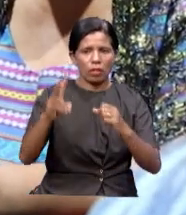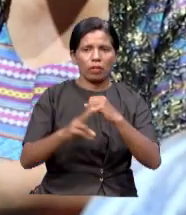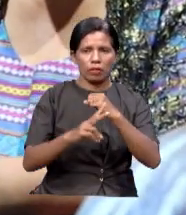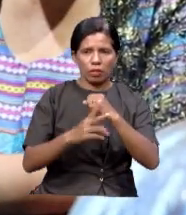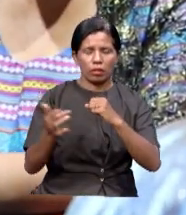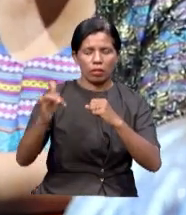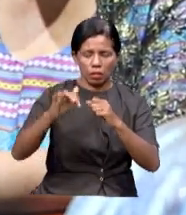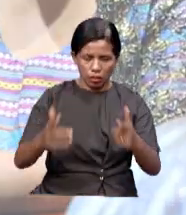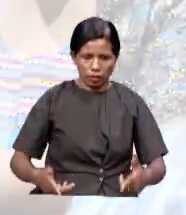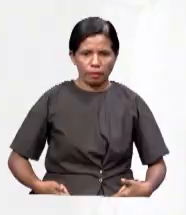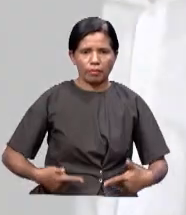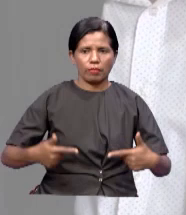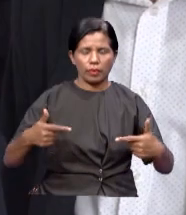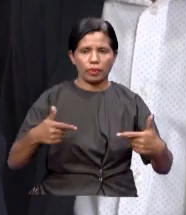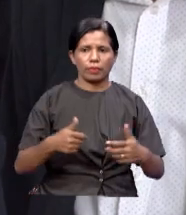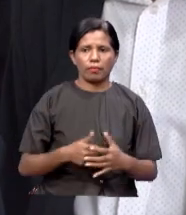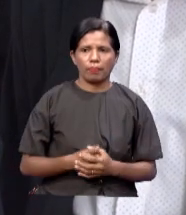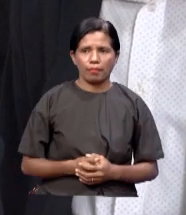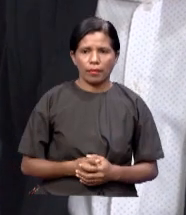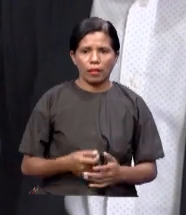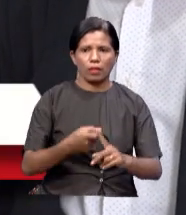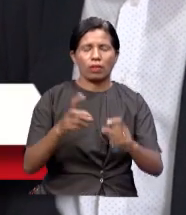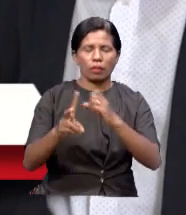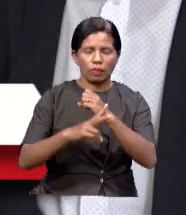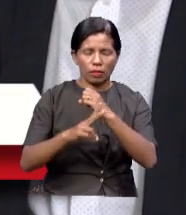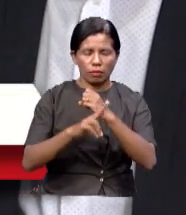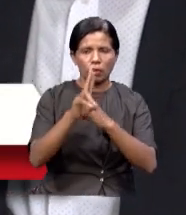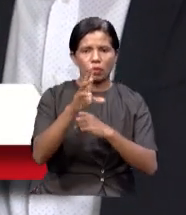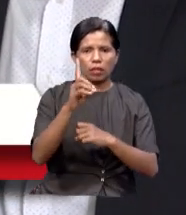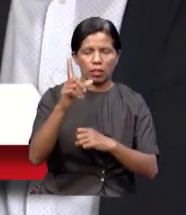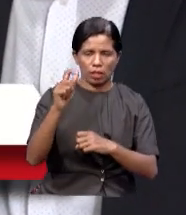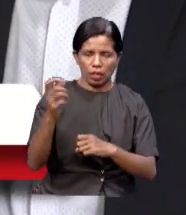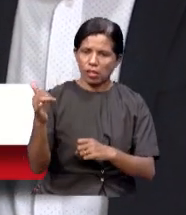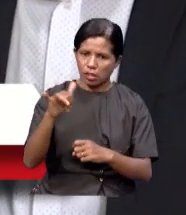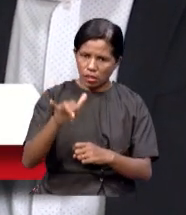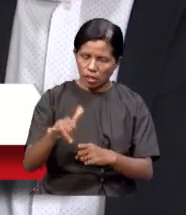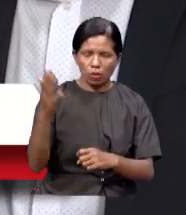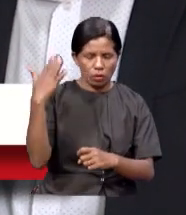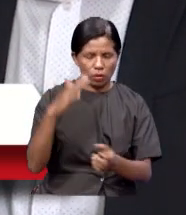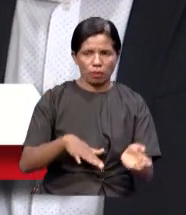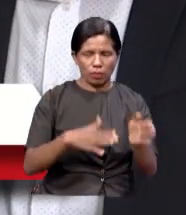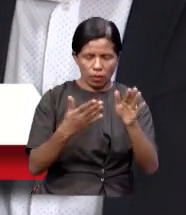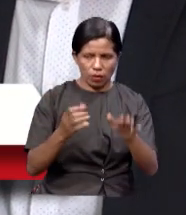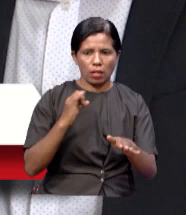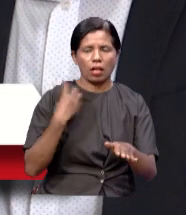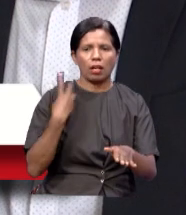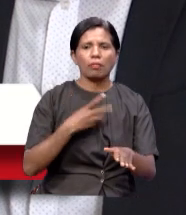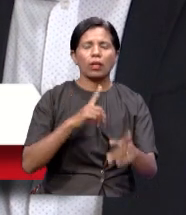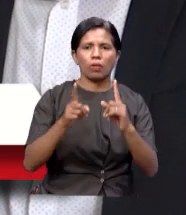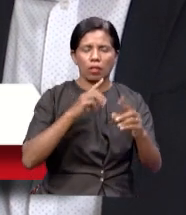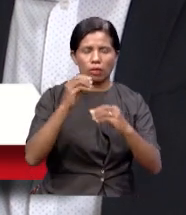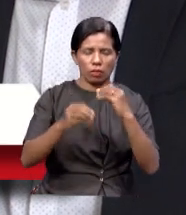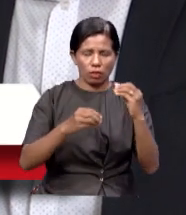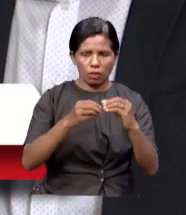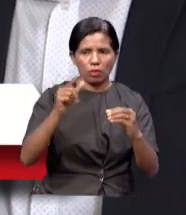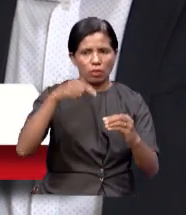Nebe Semores. Delegação nem mais o vítima juridista Cira e Nebe Kami Kuletuan sobre o